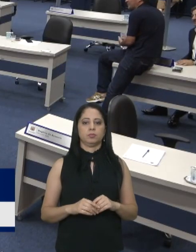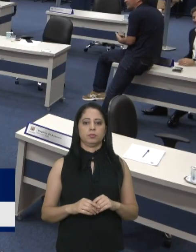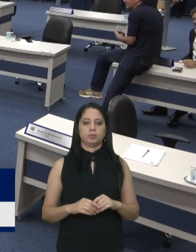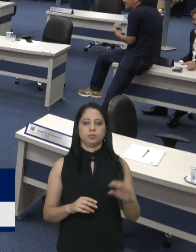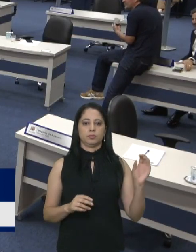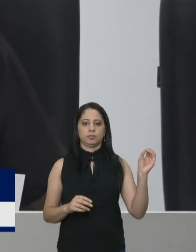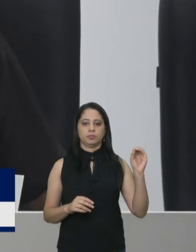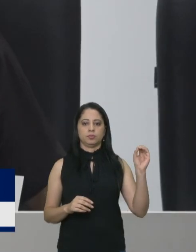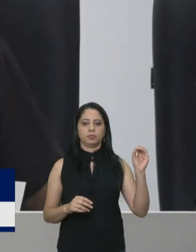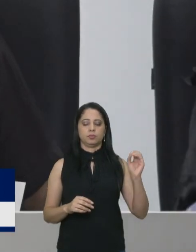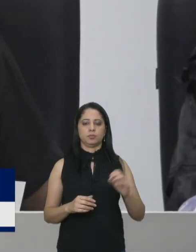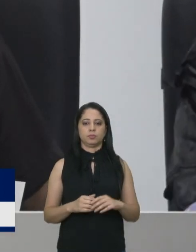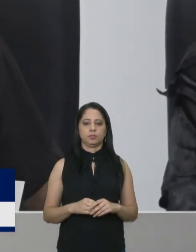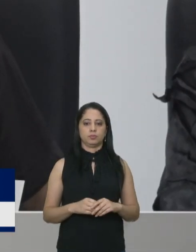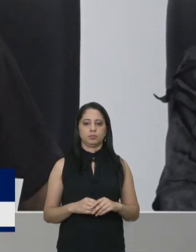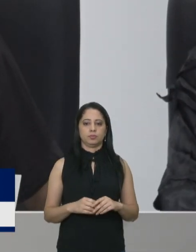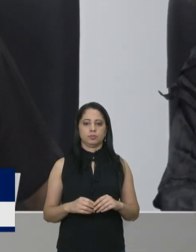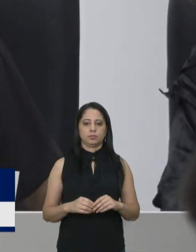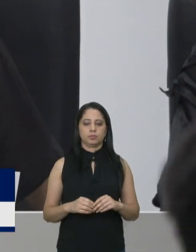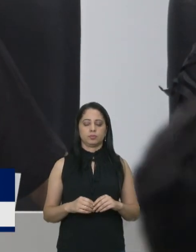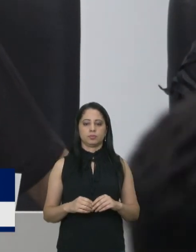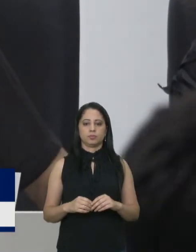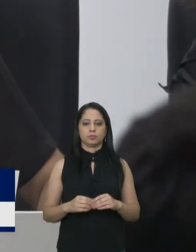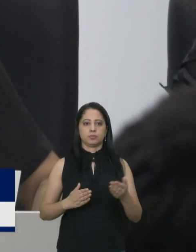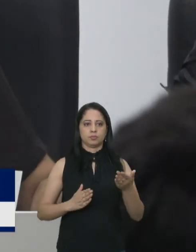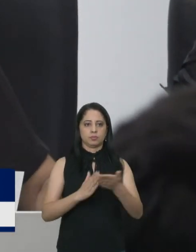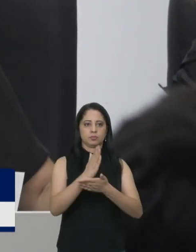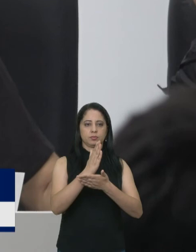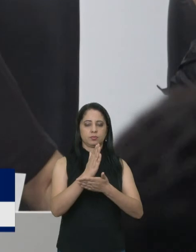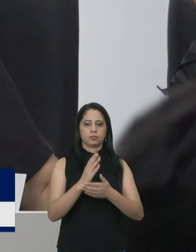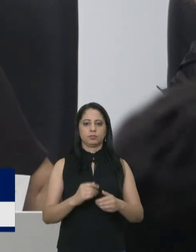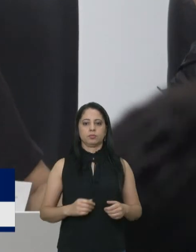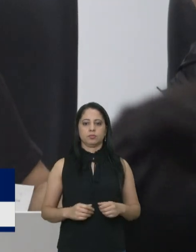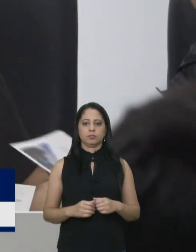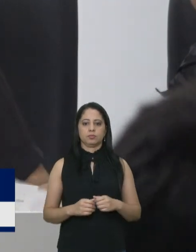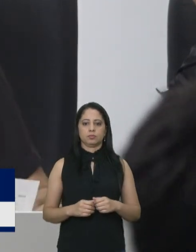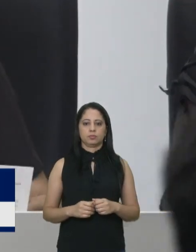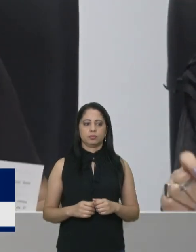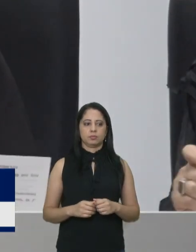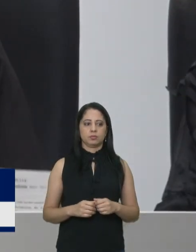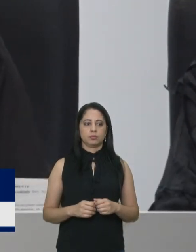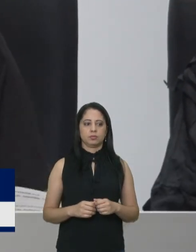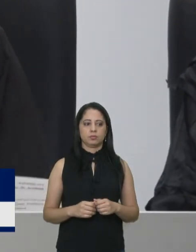voto contrário. Sem nenhum voto contrário, está aprovado por unanimidade.